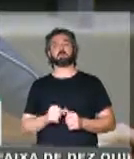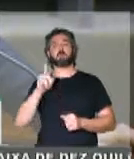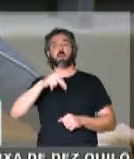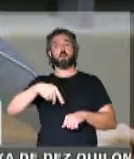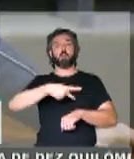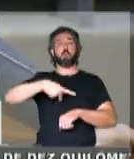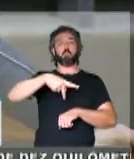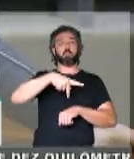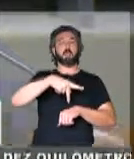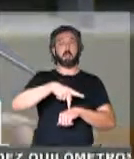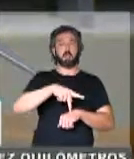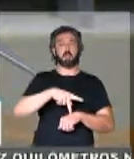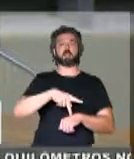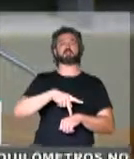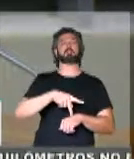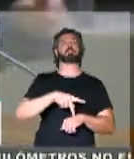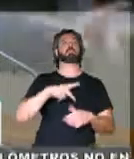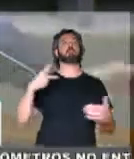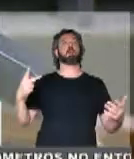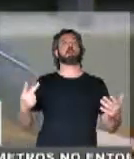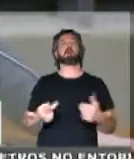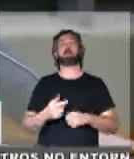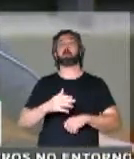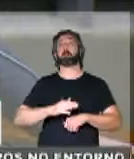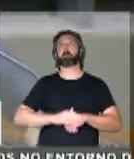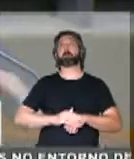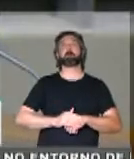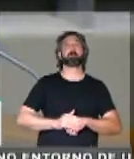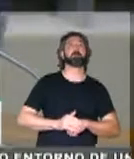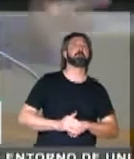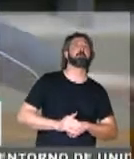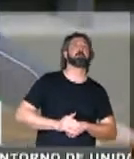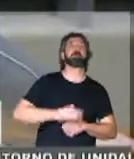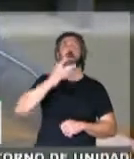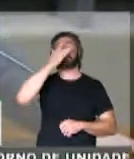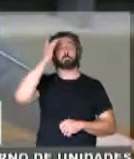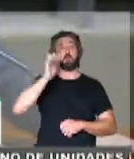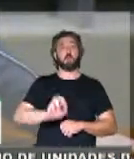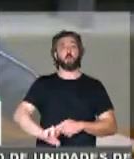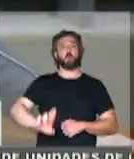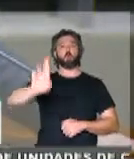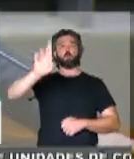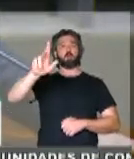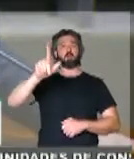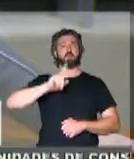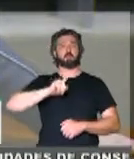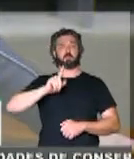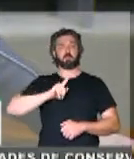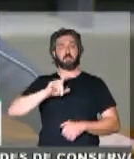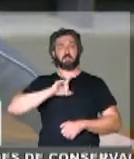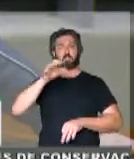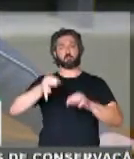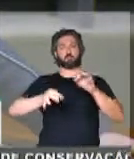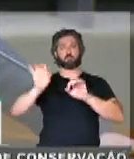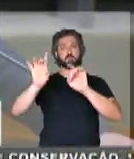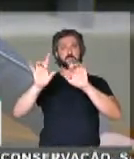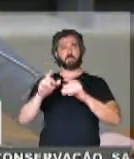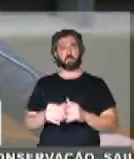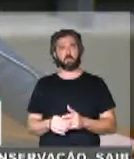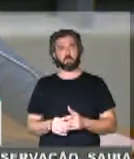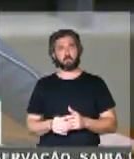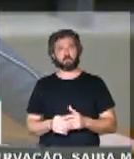dos países onde o maior número de autoridades possui o foro